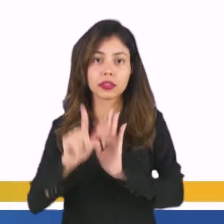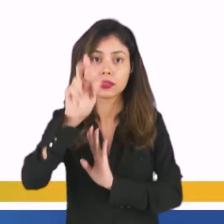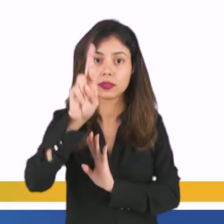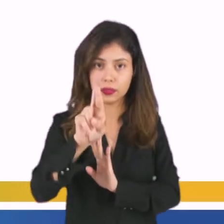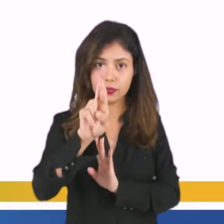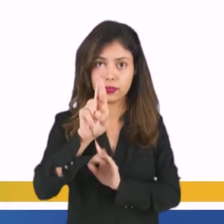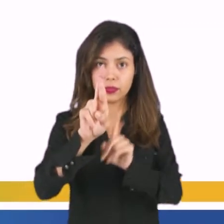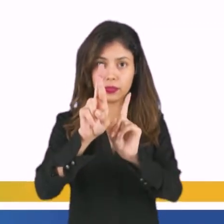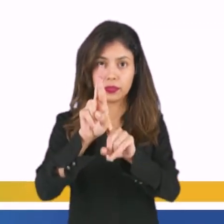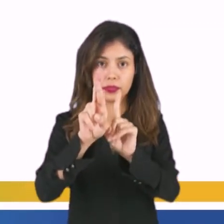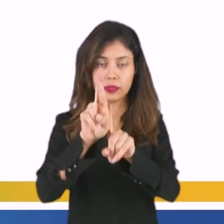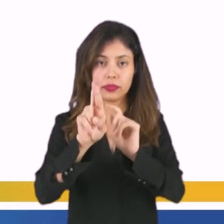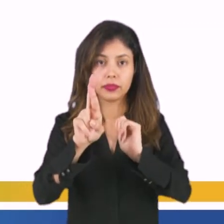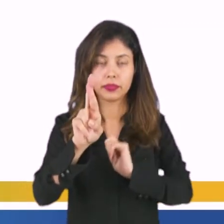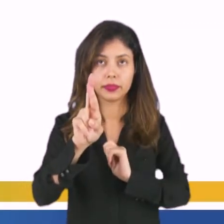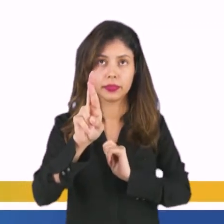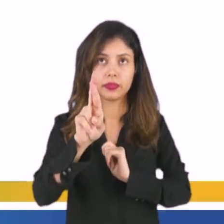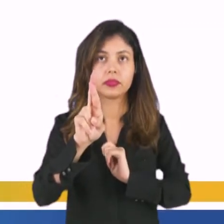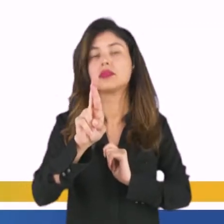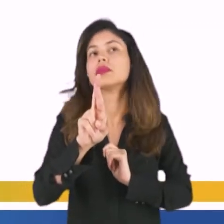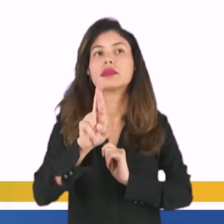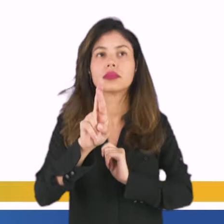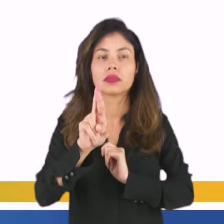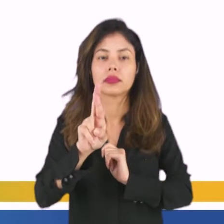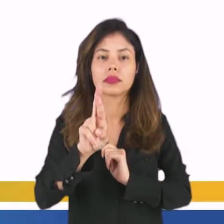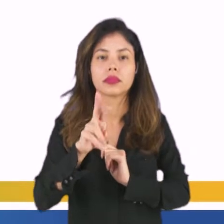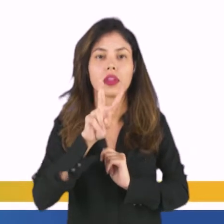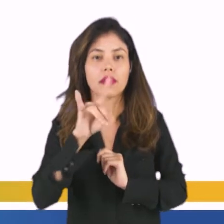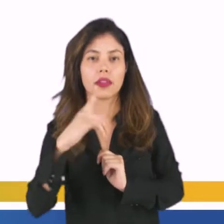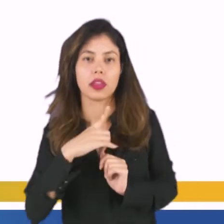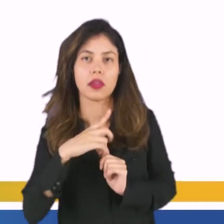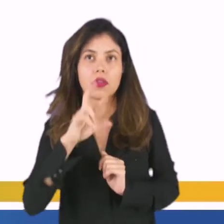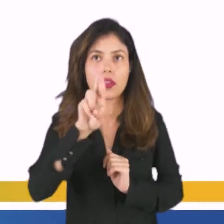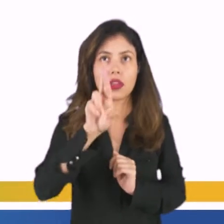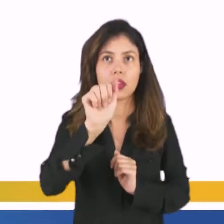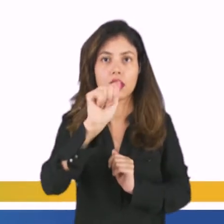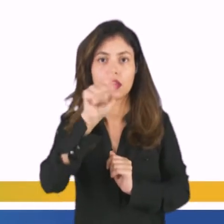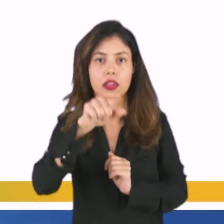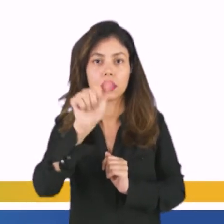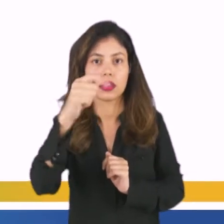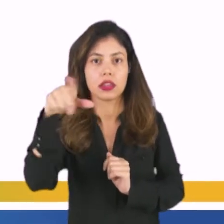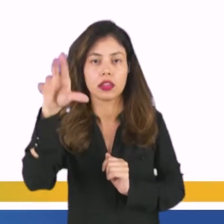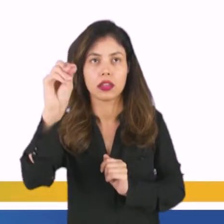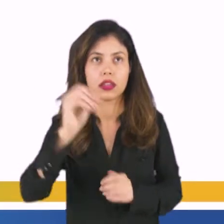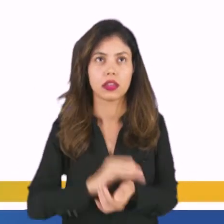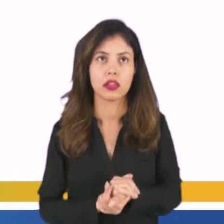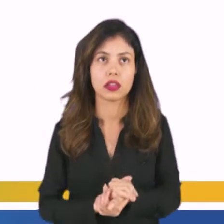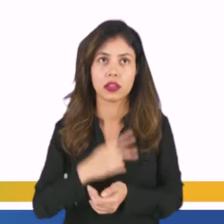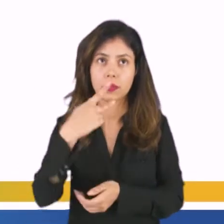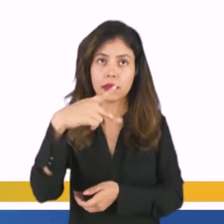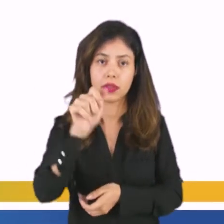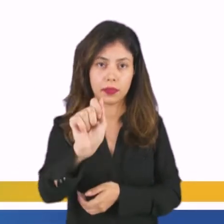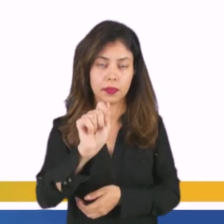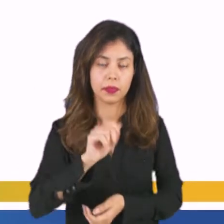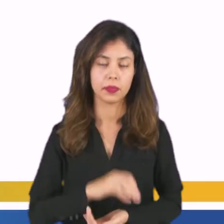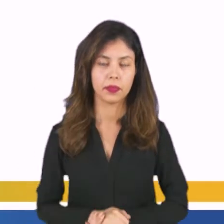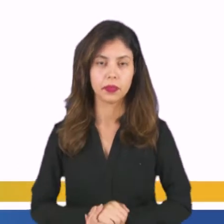com a letra R, e aí, por sua vez, ela é dada como razão da